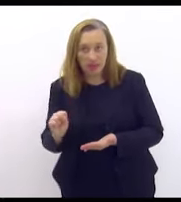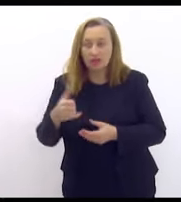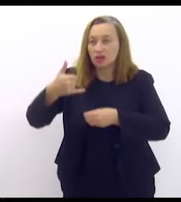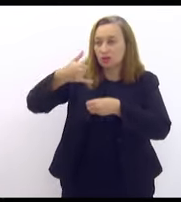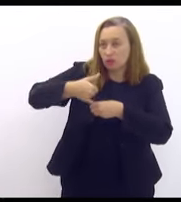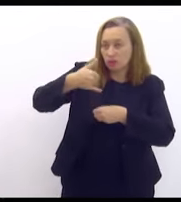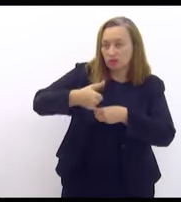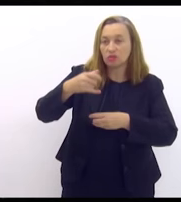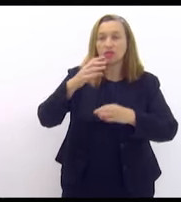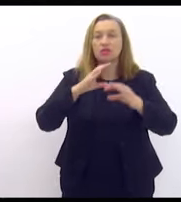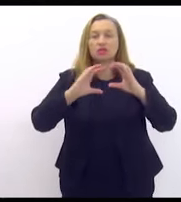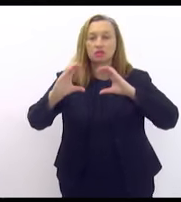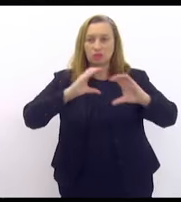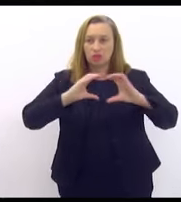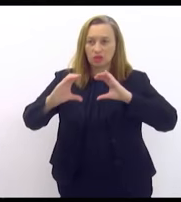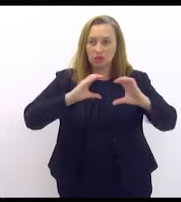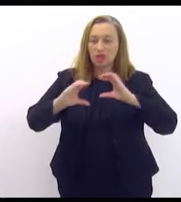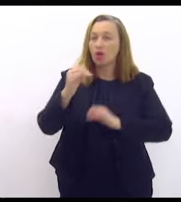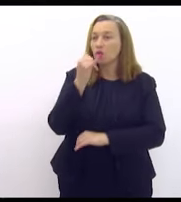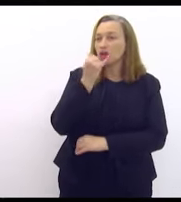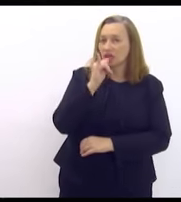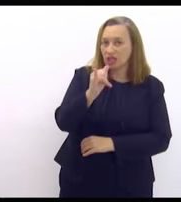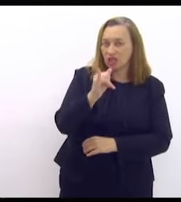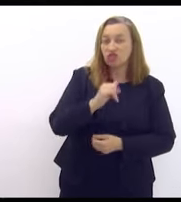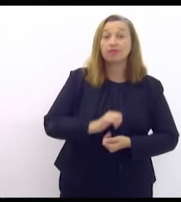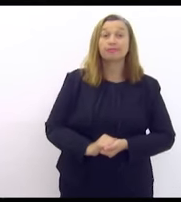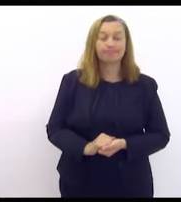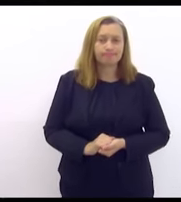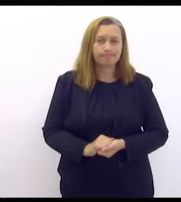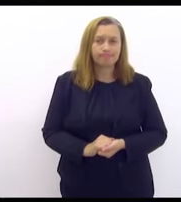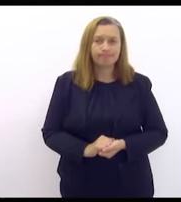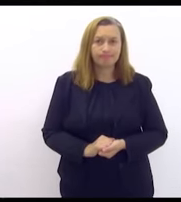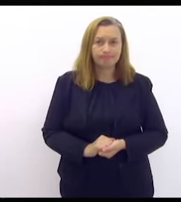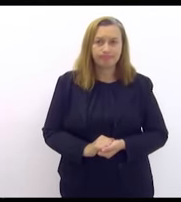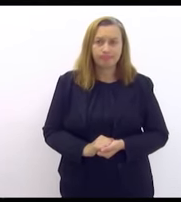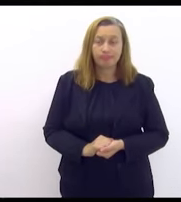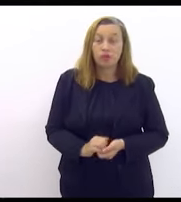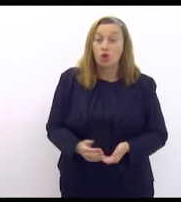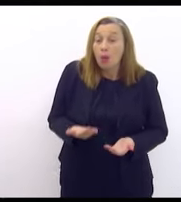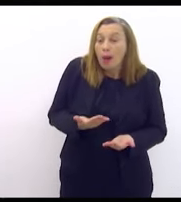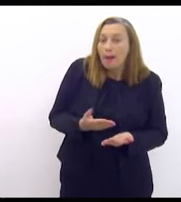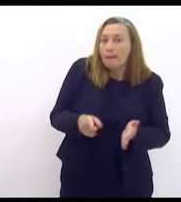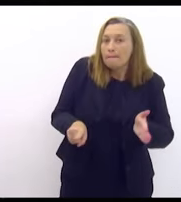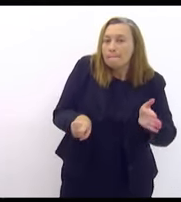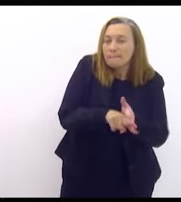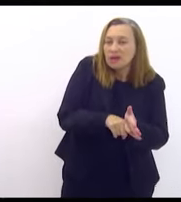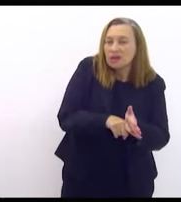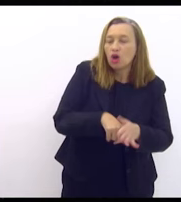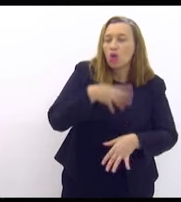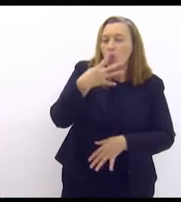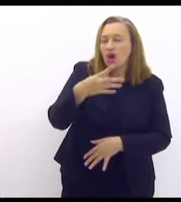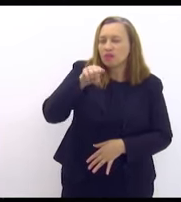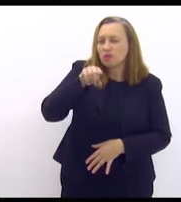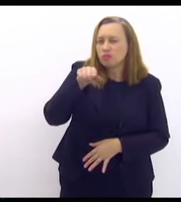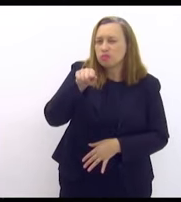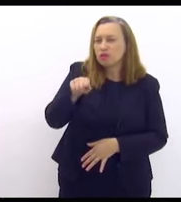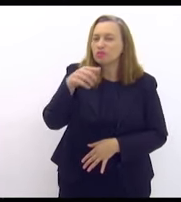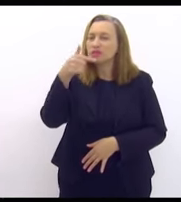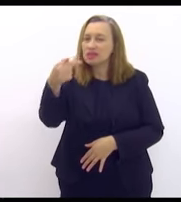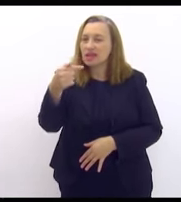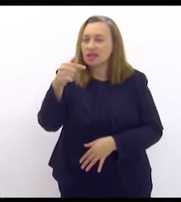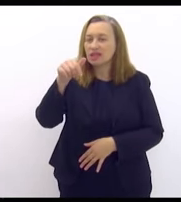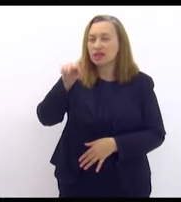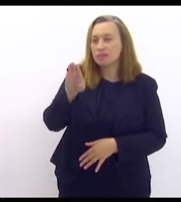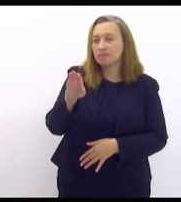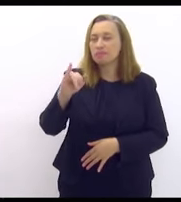combustível, telecomunicação e energia, que importou uma perda de 4,7 bilhões para o Estado do